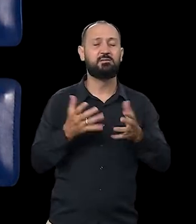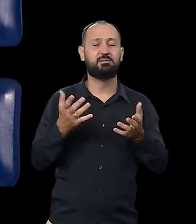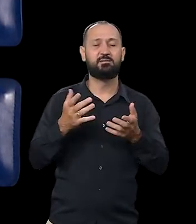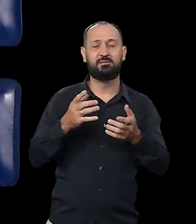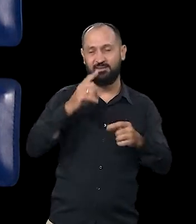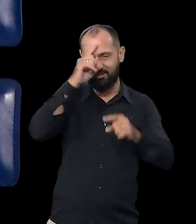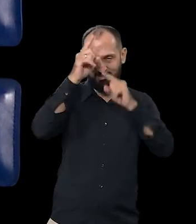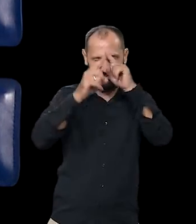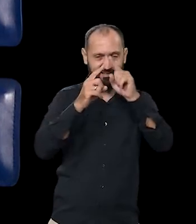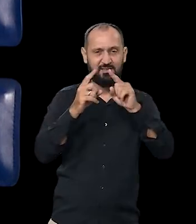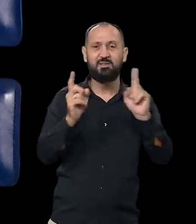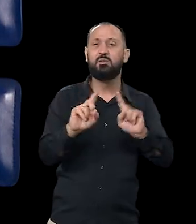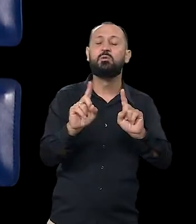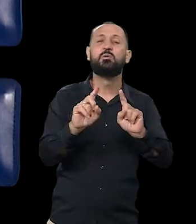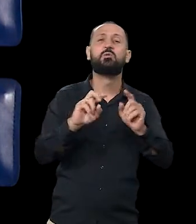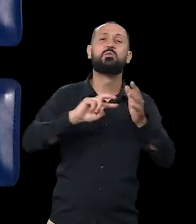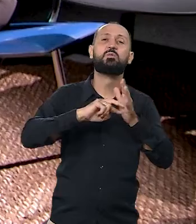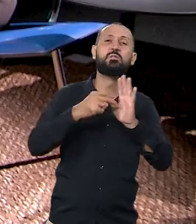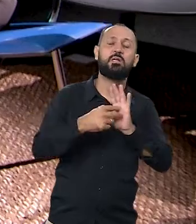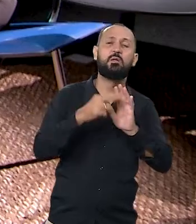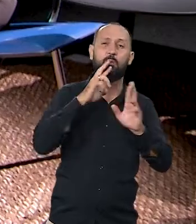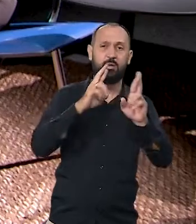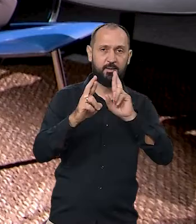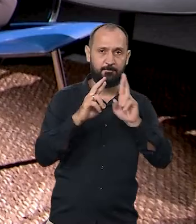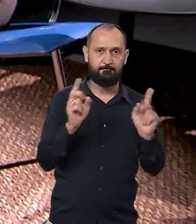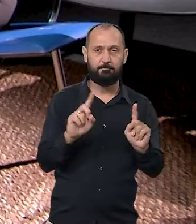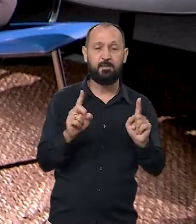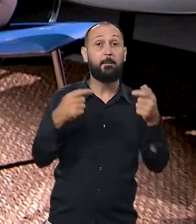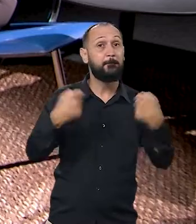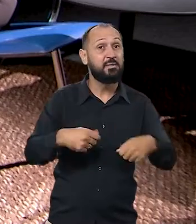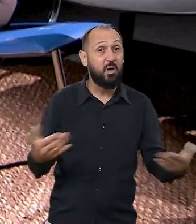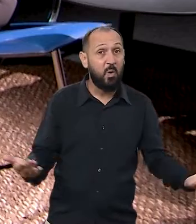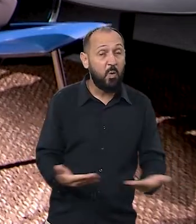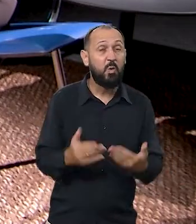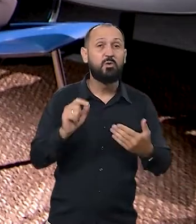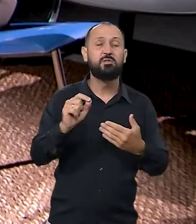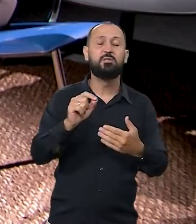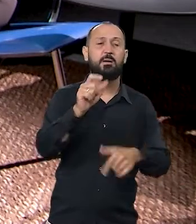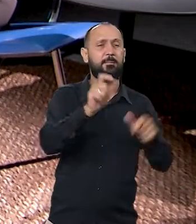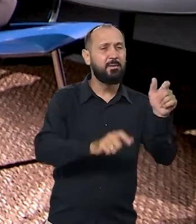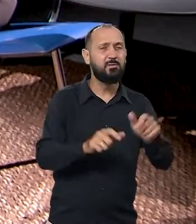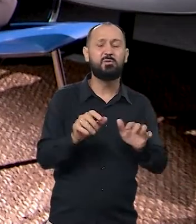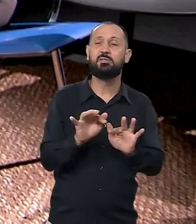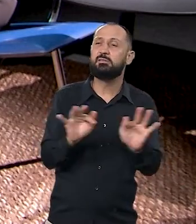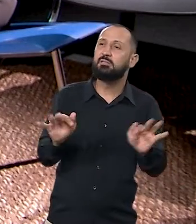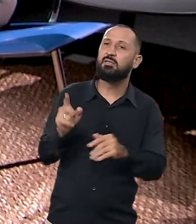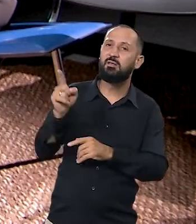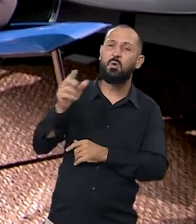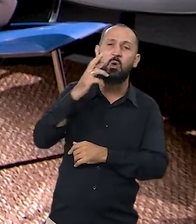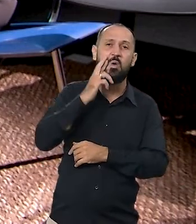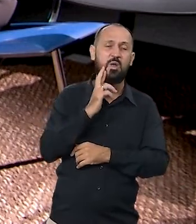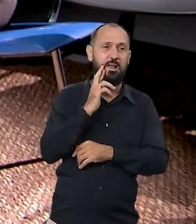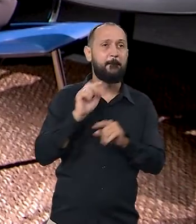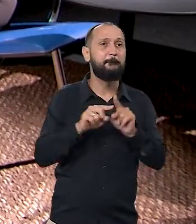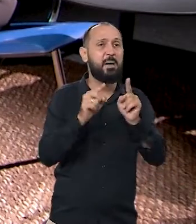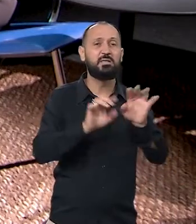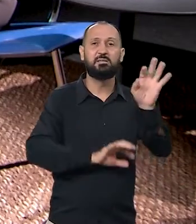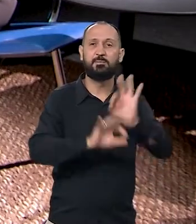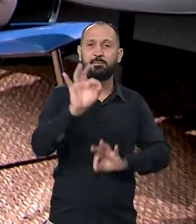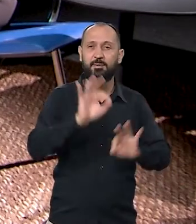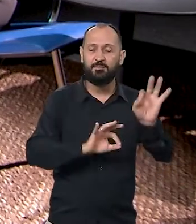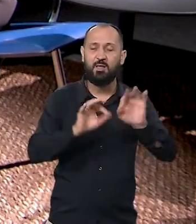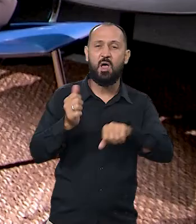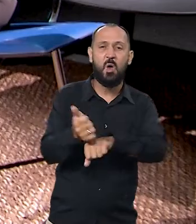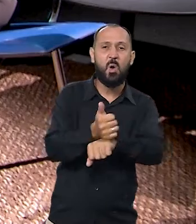vezes, né, fictício, sim, ele não se traduz em resultado. Então a gente precisa hoje de pessoas simpáticas, como o Riedel é,